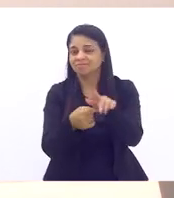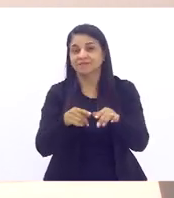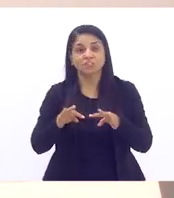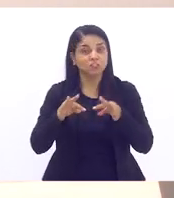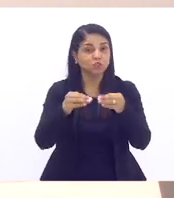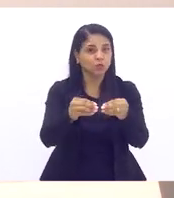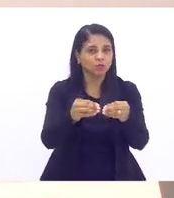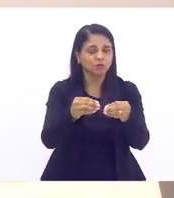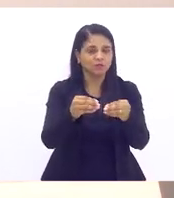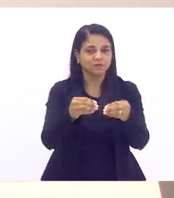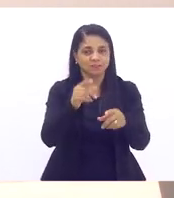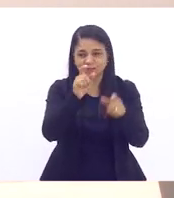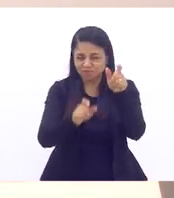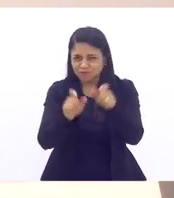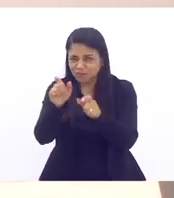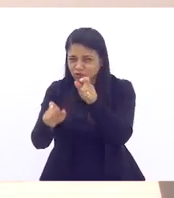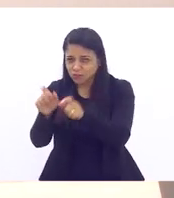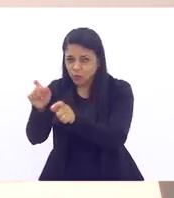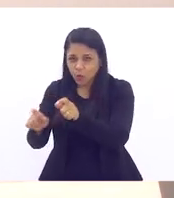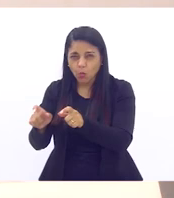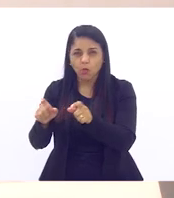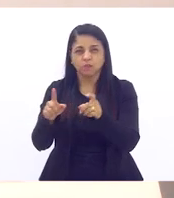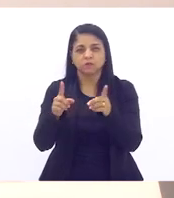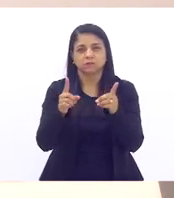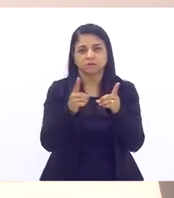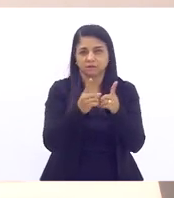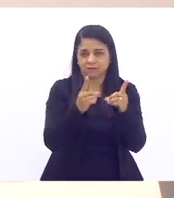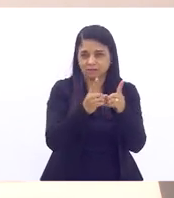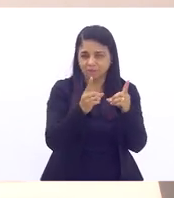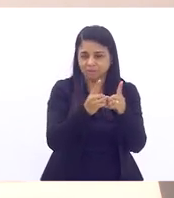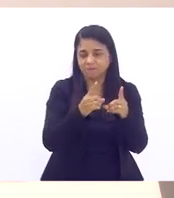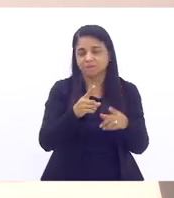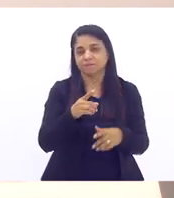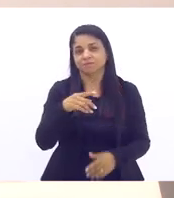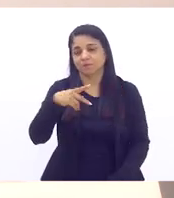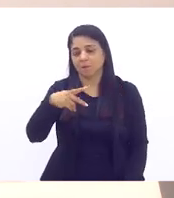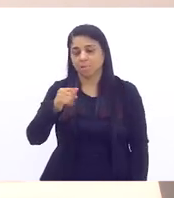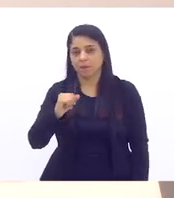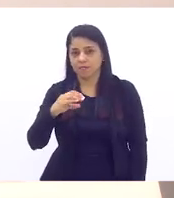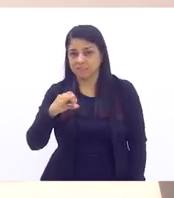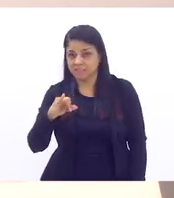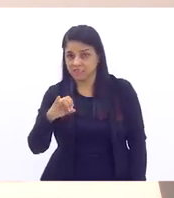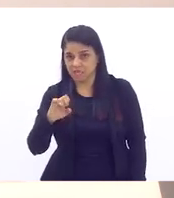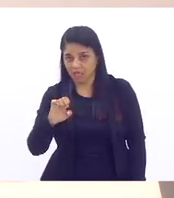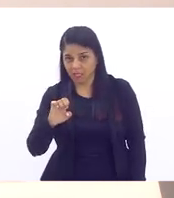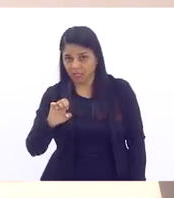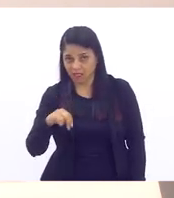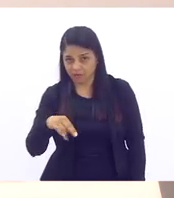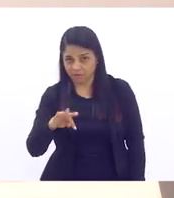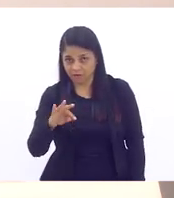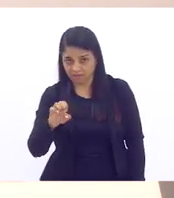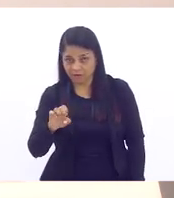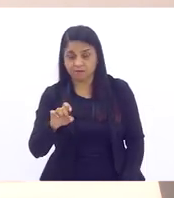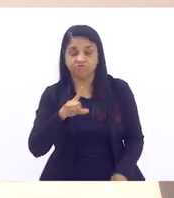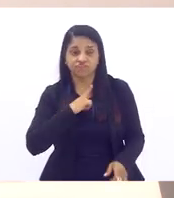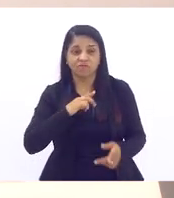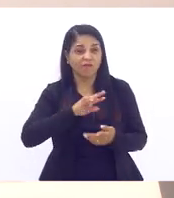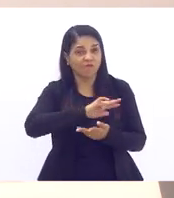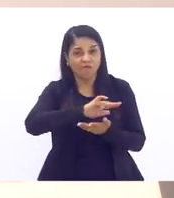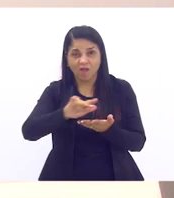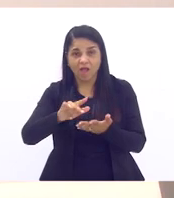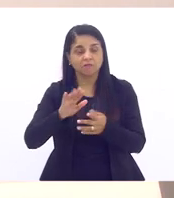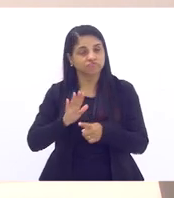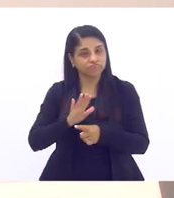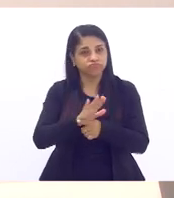pessoas diversos pacientes no estado do Rio de Janeiro do deputado Rodrigo e algo que não é só para agora mais para sempre